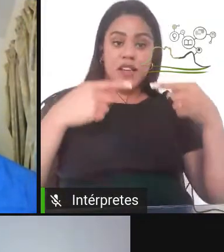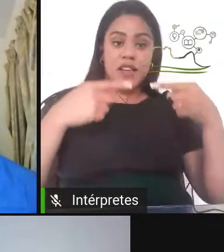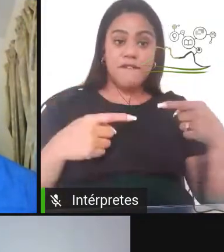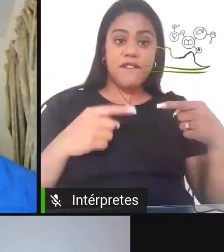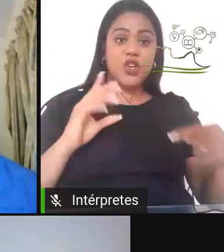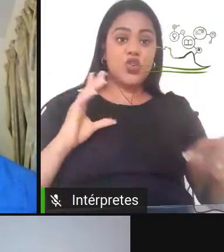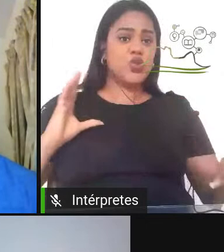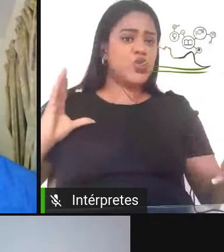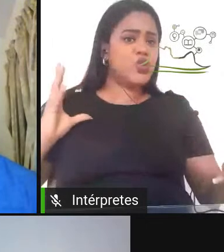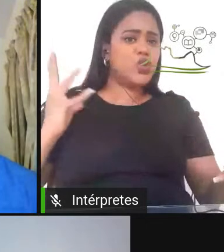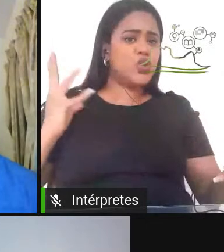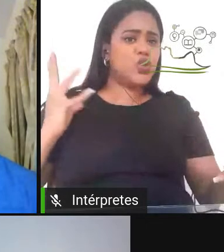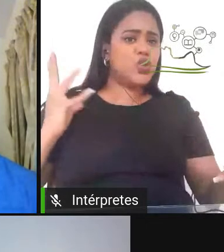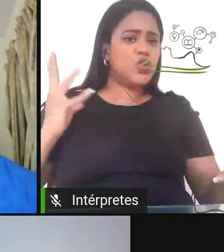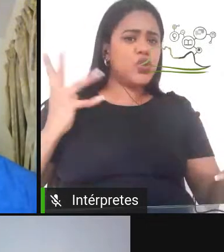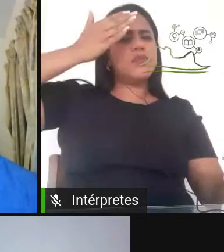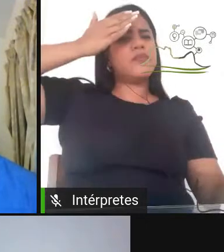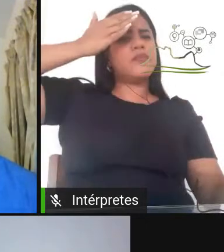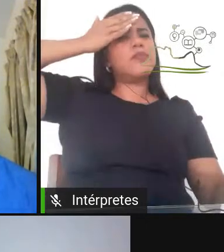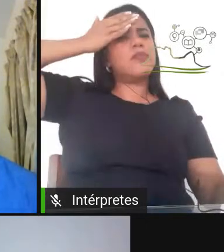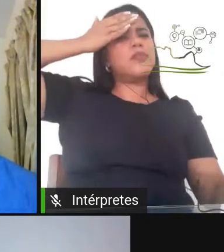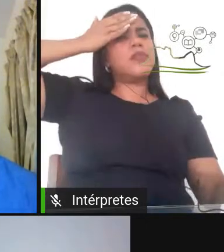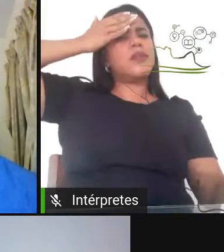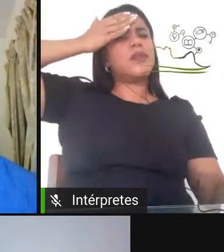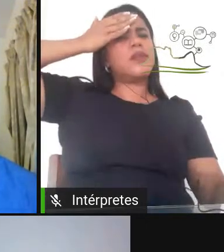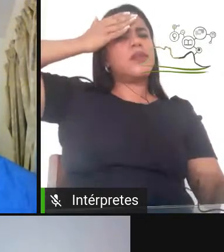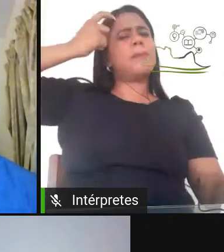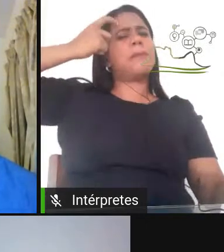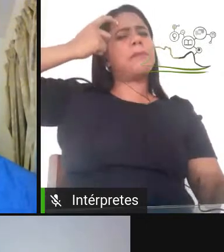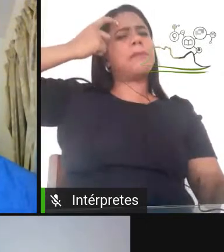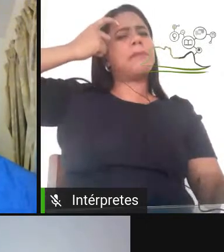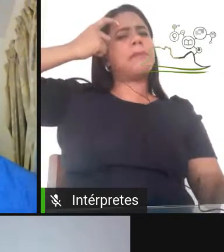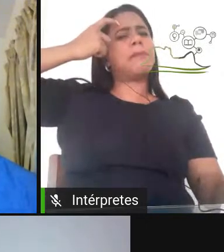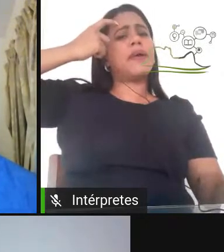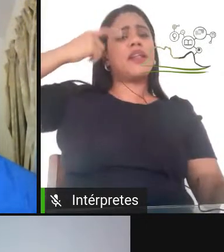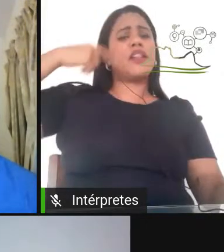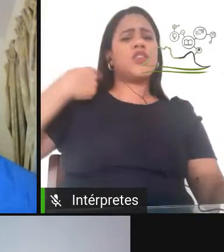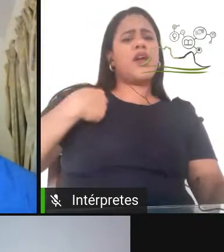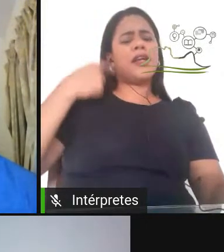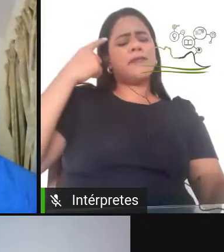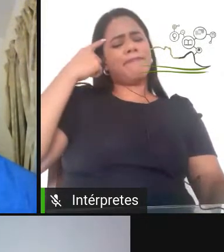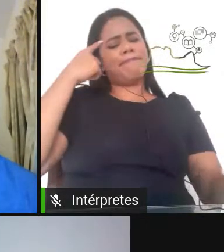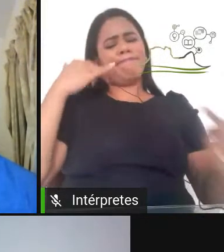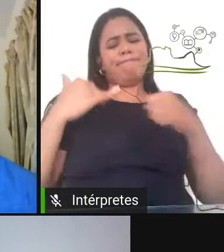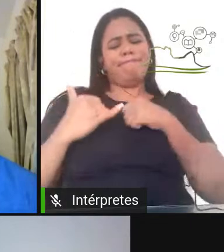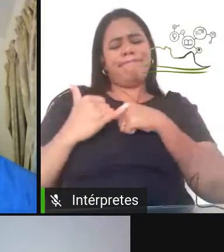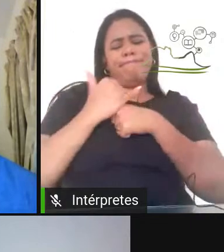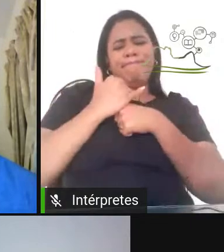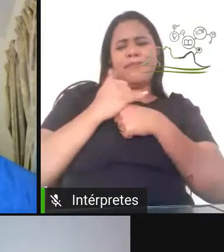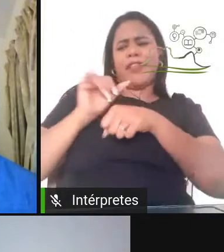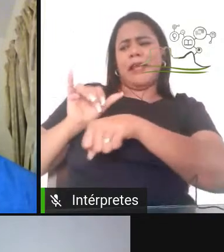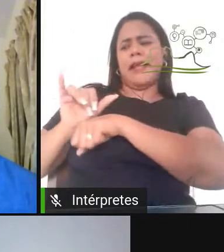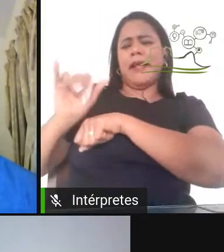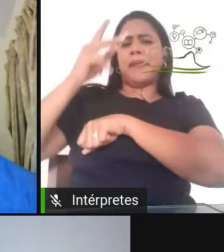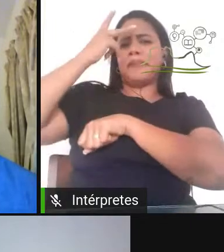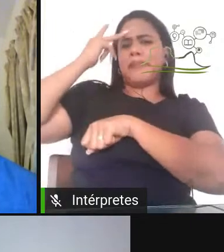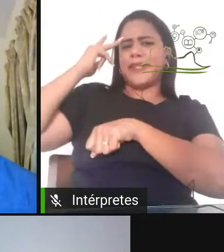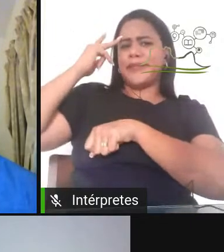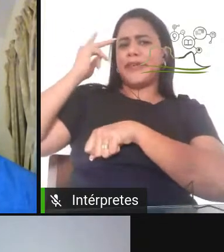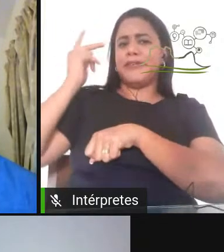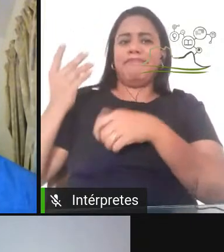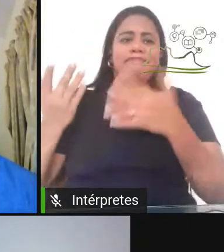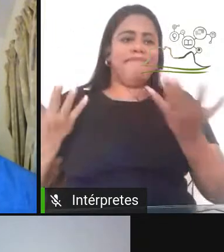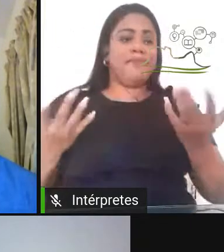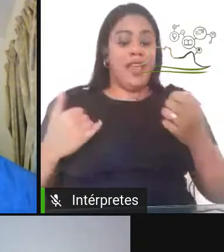a nós próprios ao pensar que estamos a enganar outras pessoas. E que realmente em relação ao amor, o